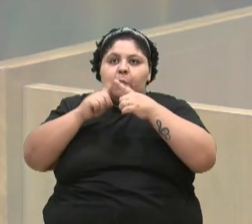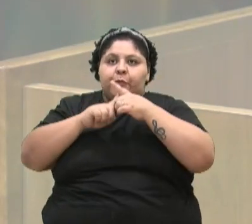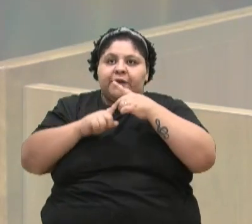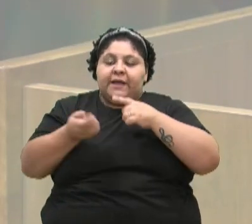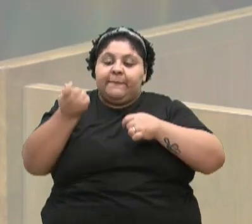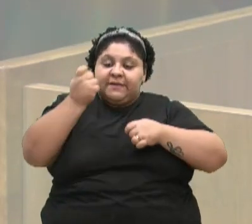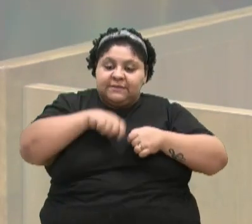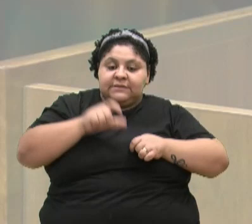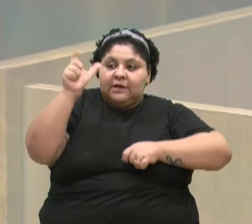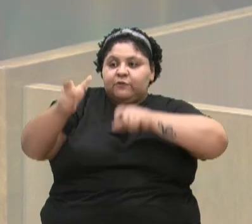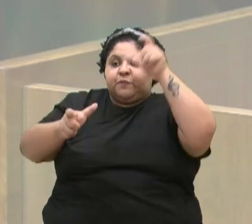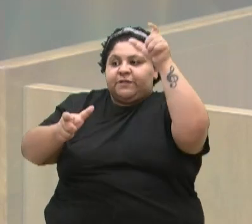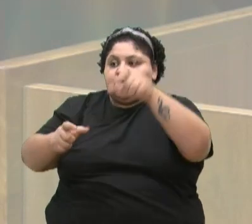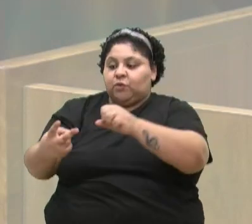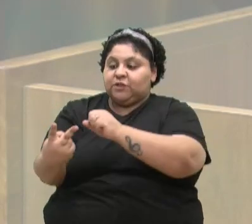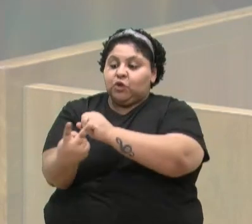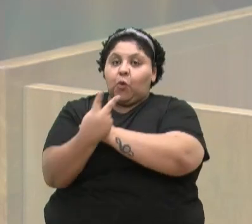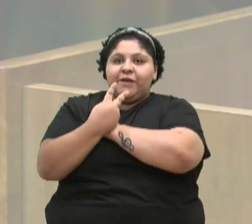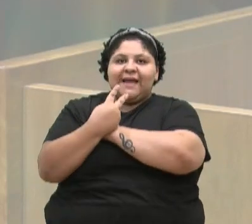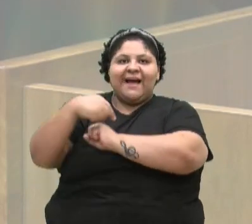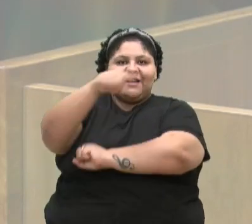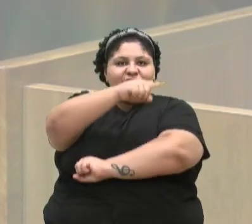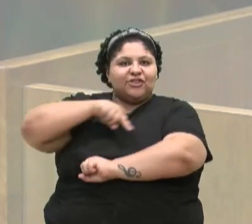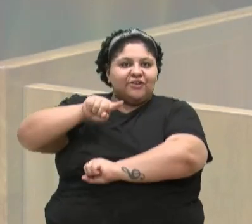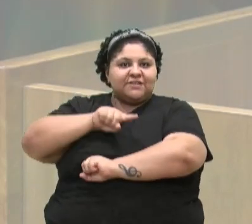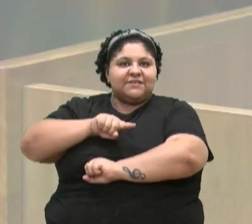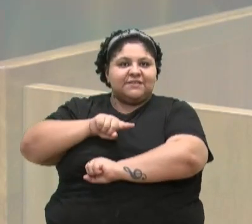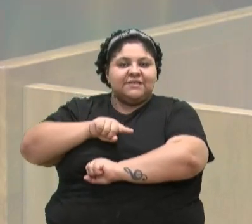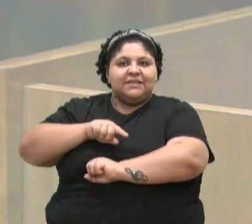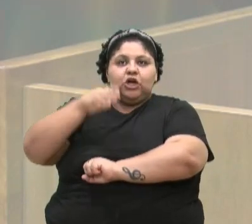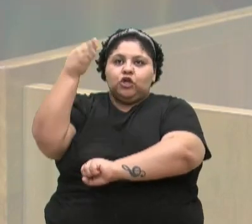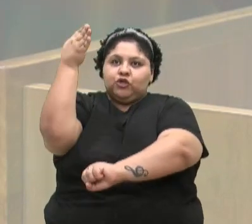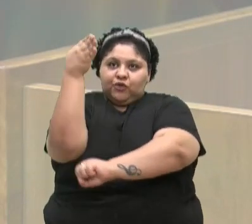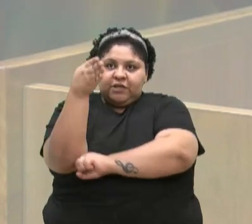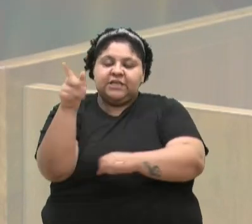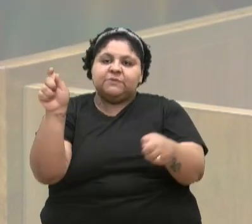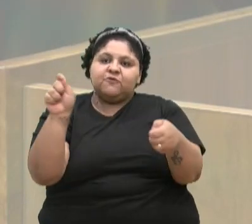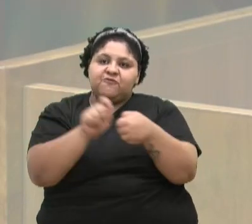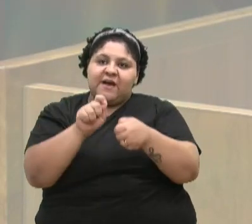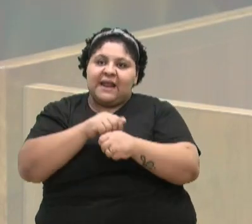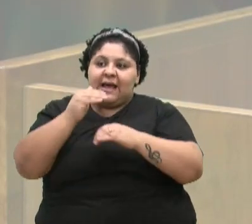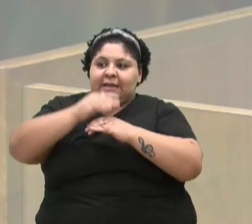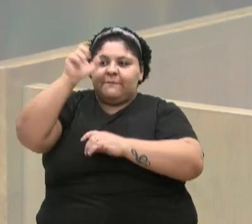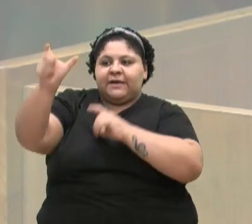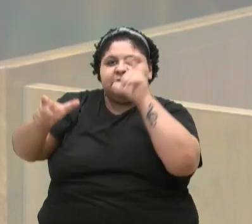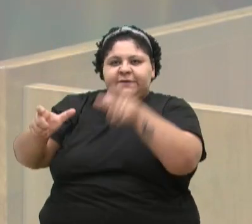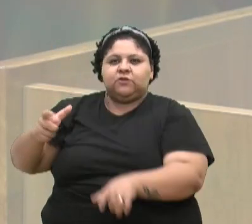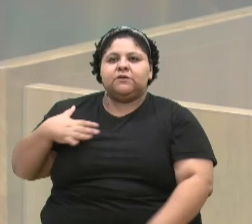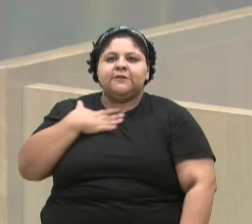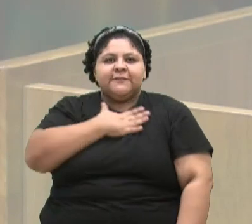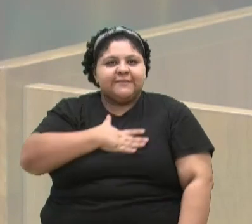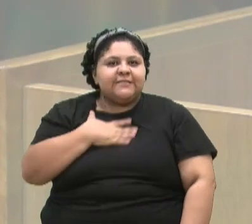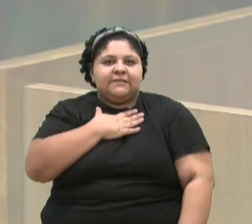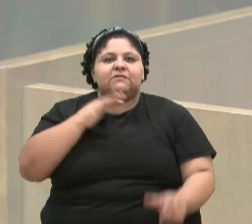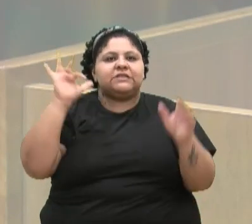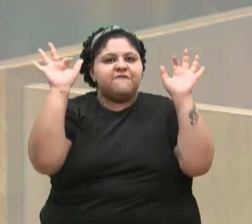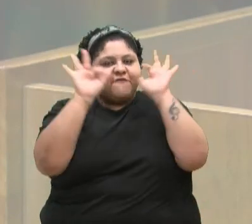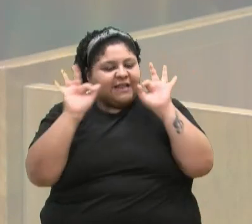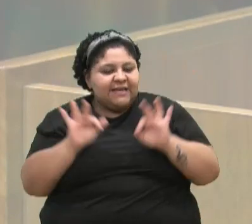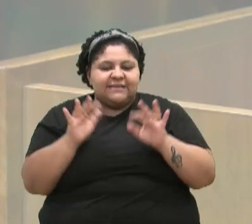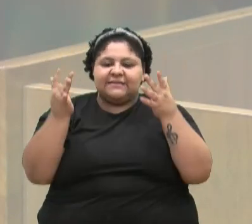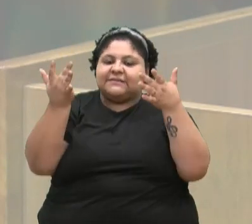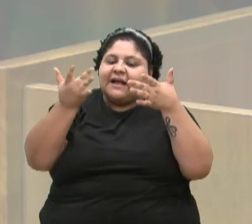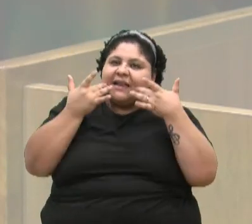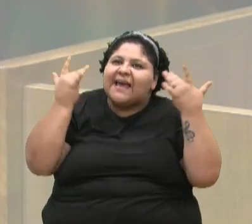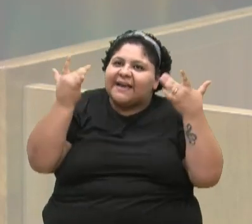nosso setor é um setor que fará com que mais pessoas sintam-se felizes,